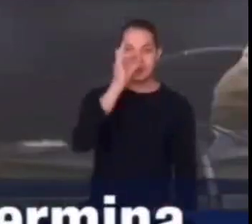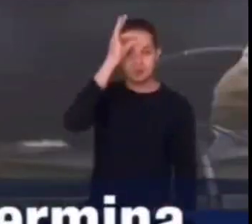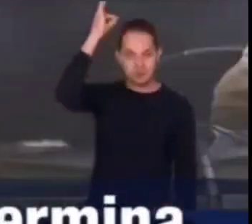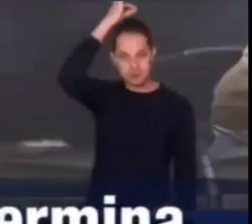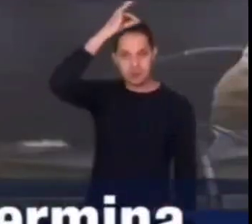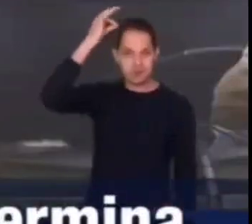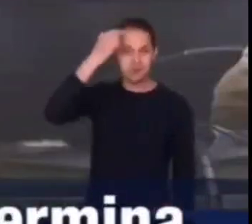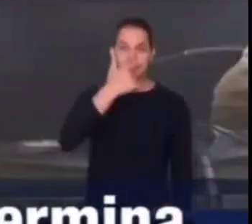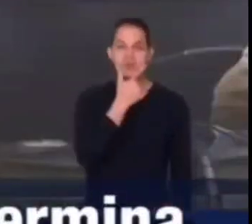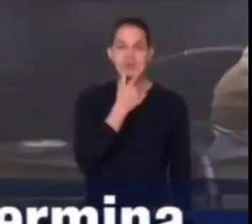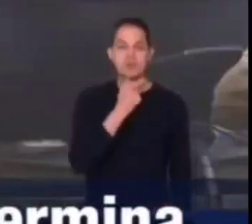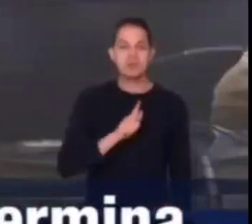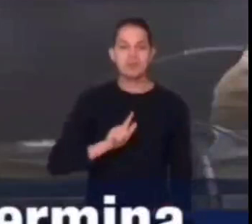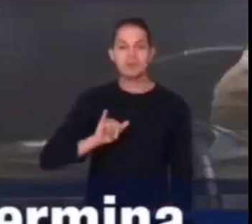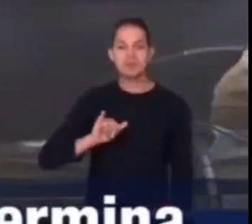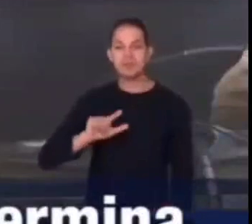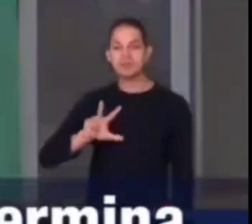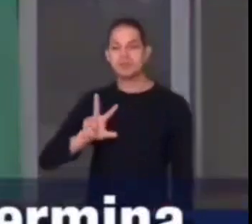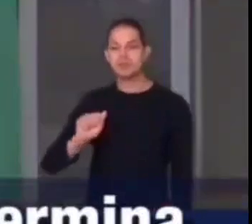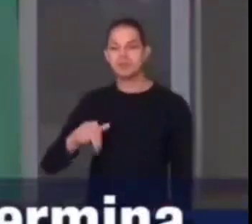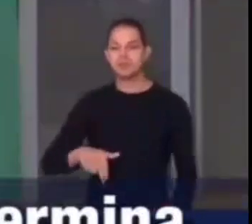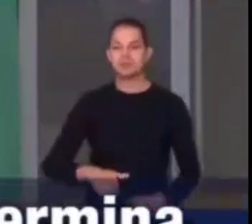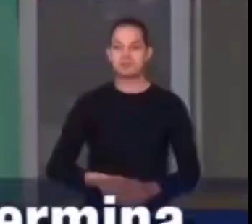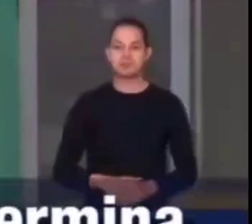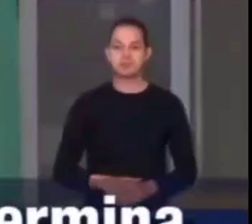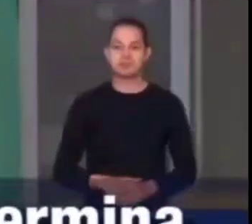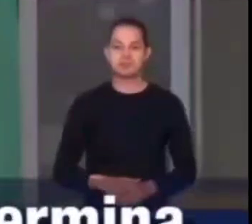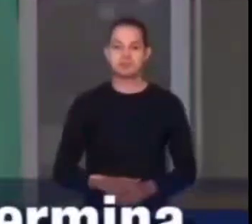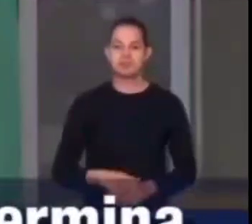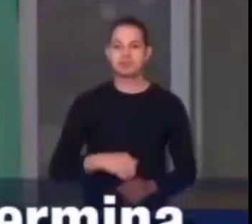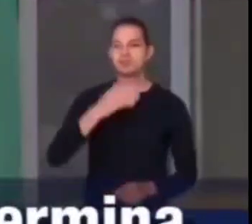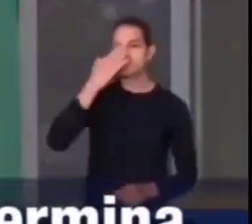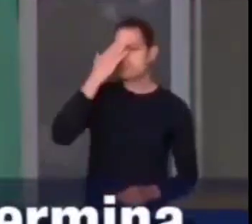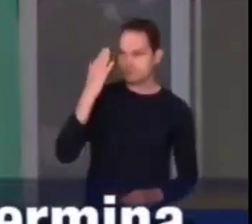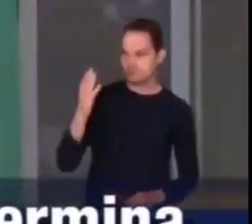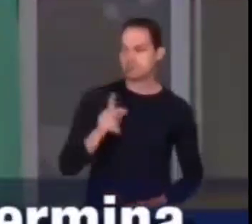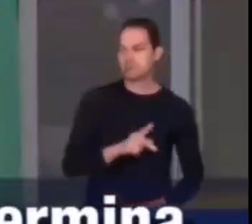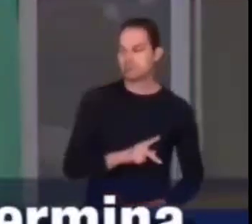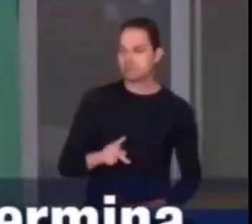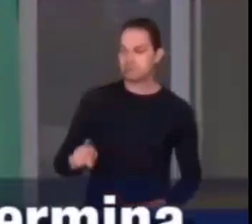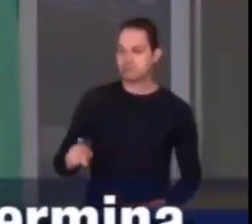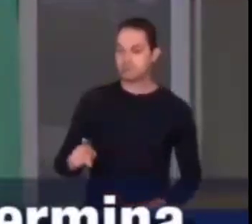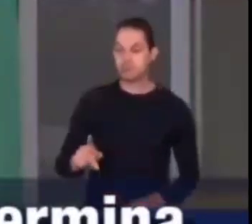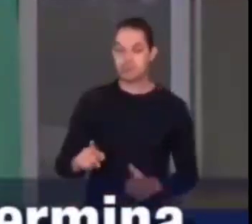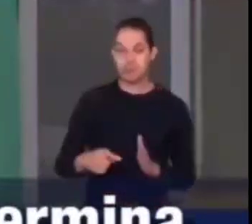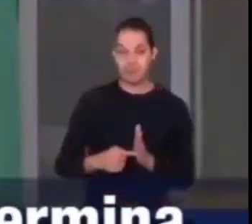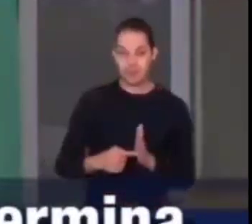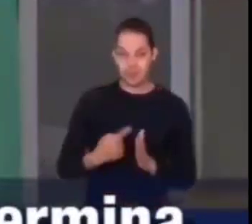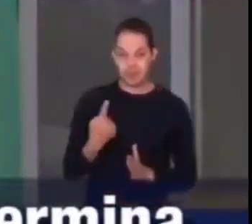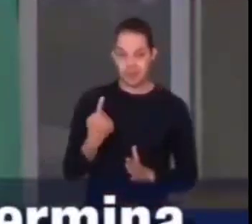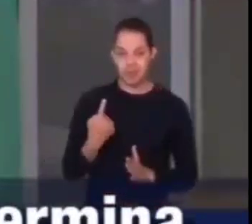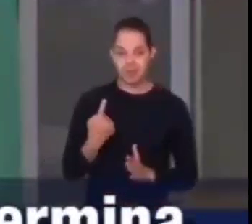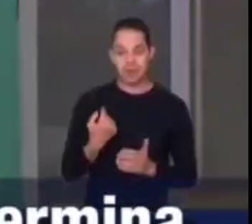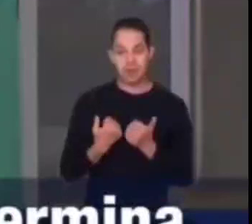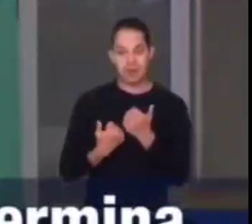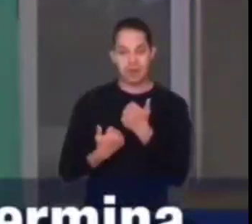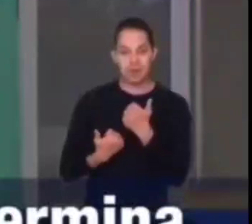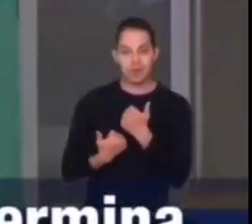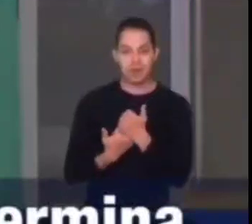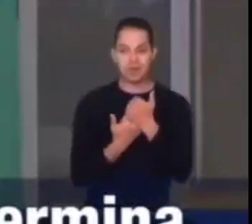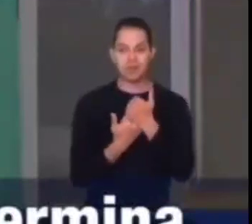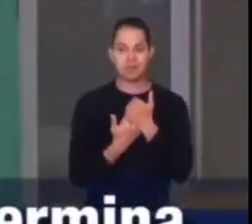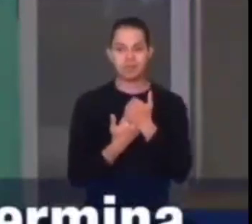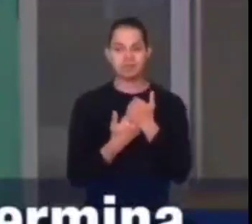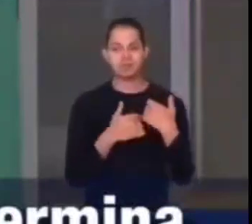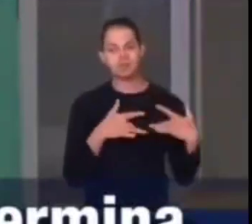deputado Gilvanda Federal. Obrigado, senhor presidente. Primeiramente aqui eu quero prestar meu apoio e